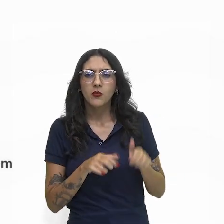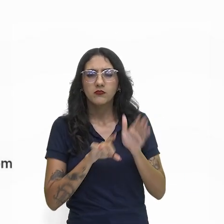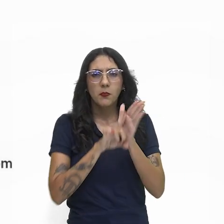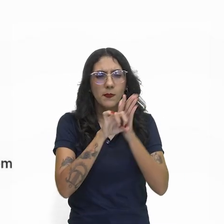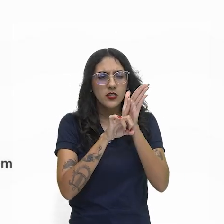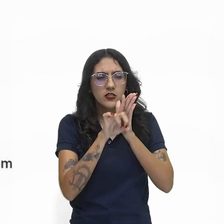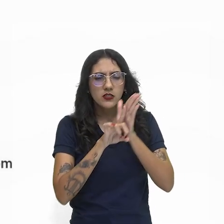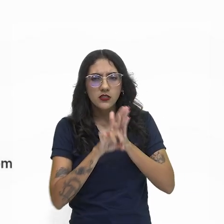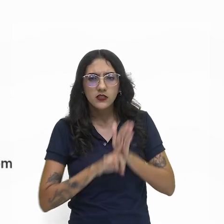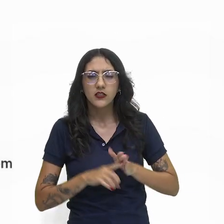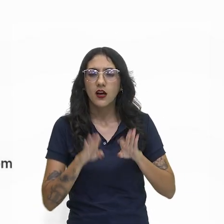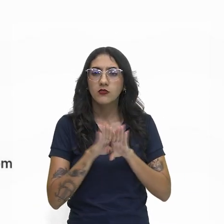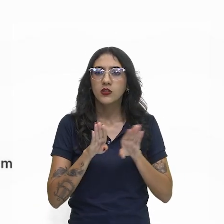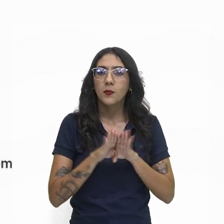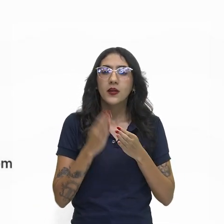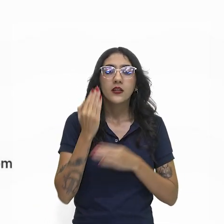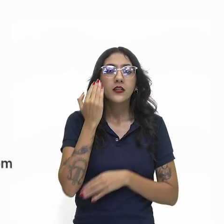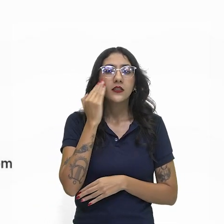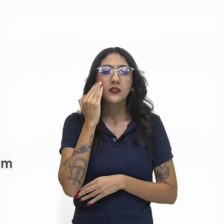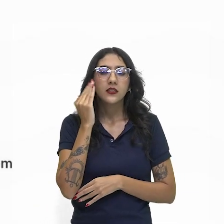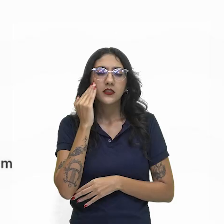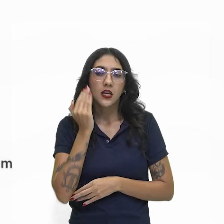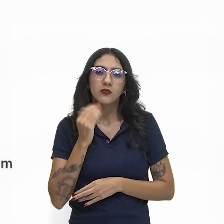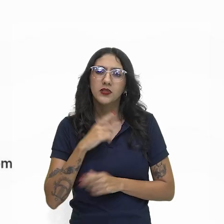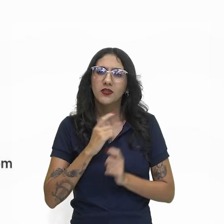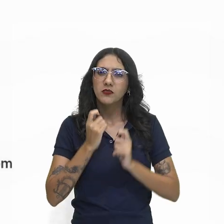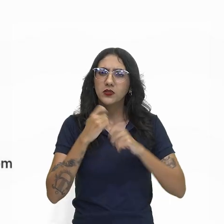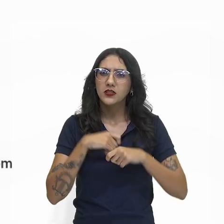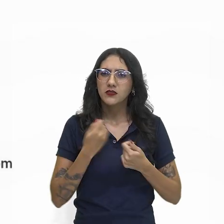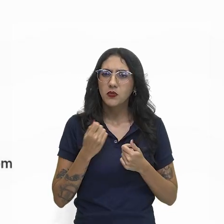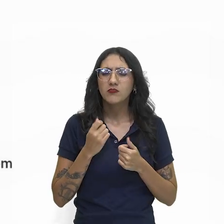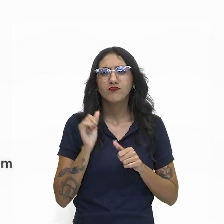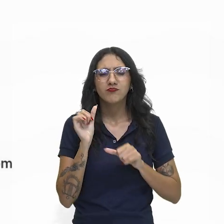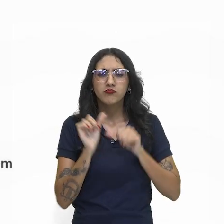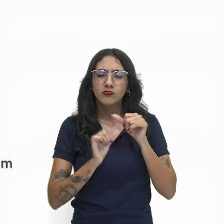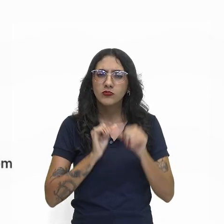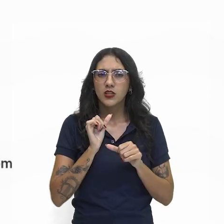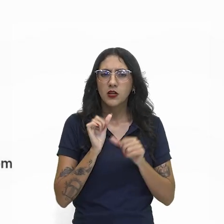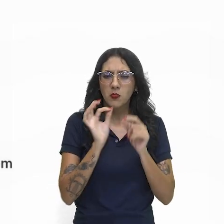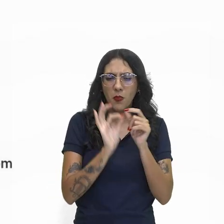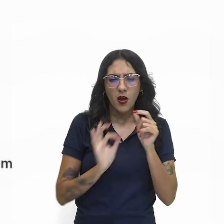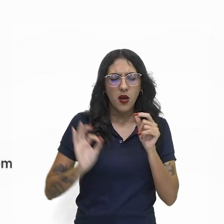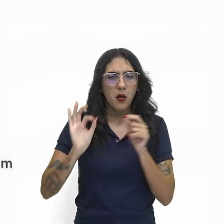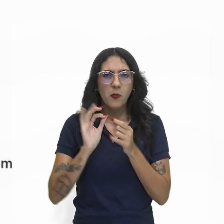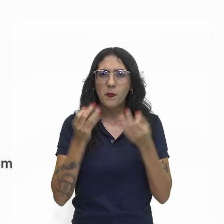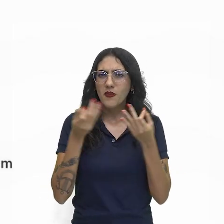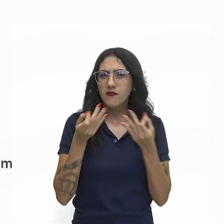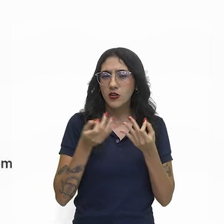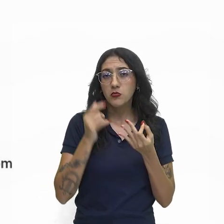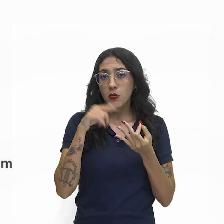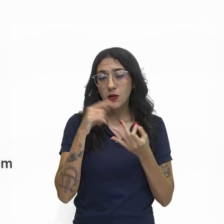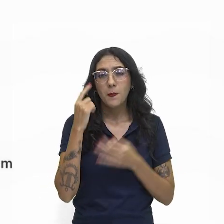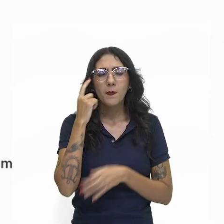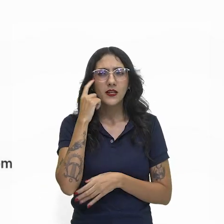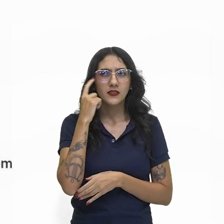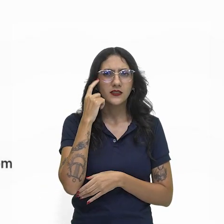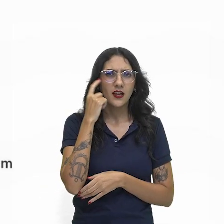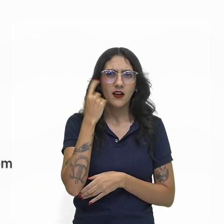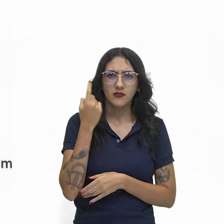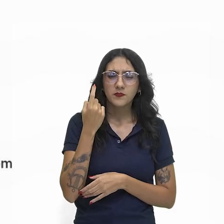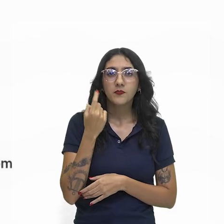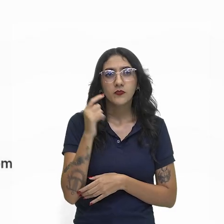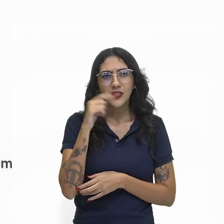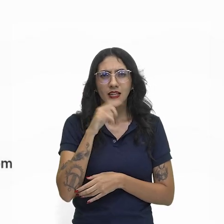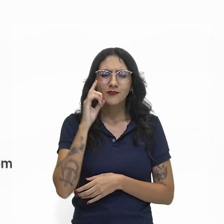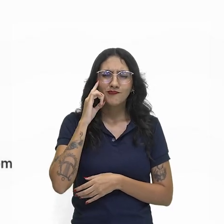pesquisando e levando em consideração que a órbita poderia ser uma circunferência, né? Um círculo perfeito. Porque na cabeça de